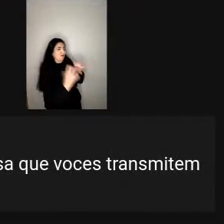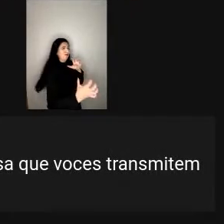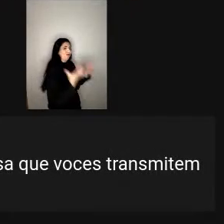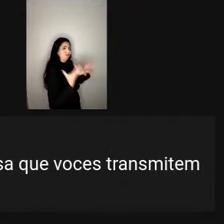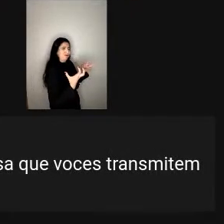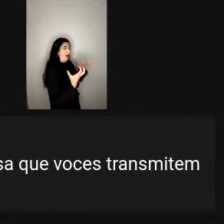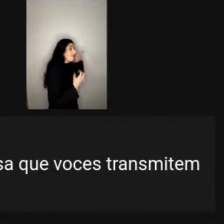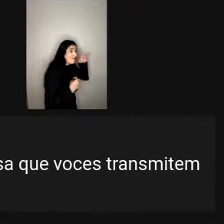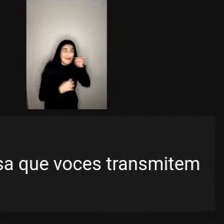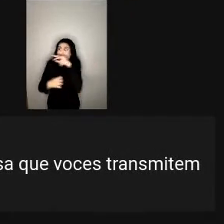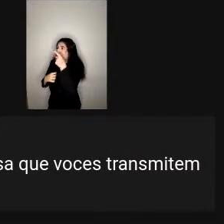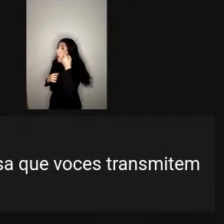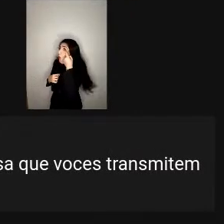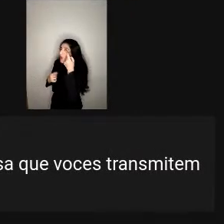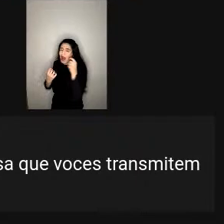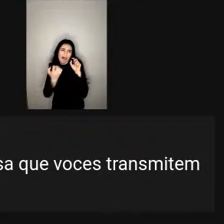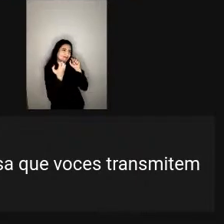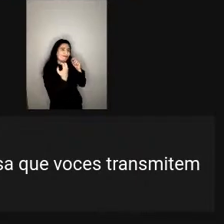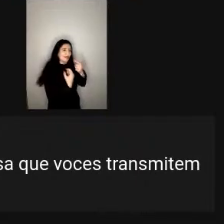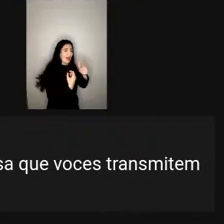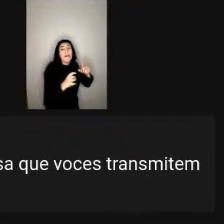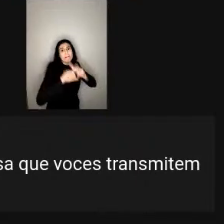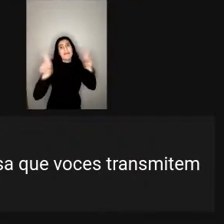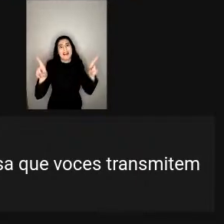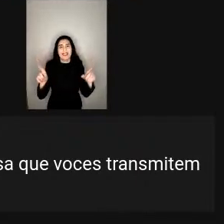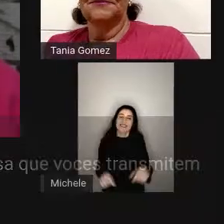né? E eu acho que tem